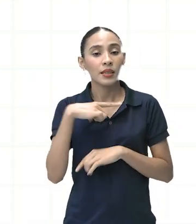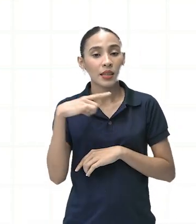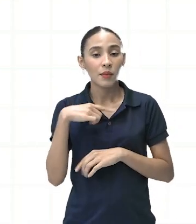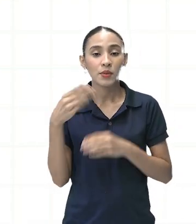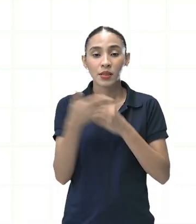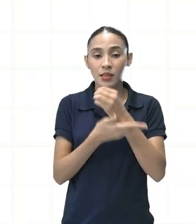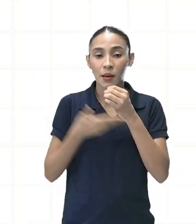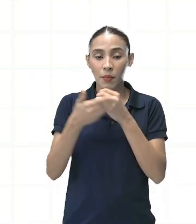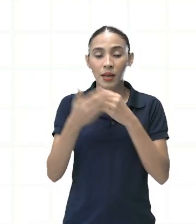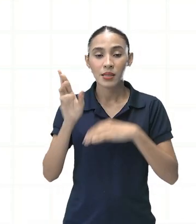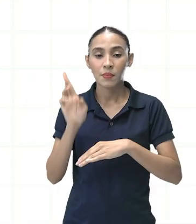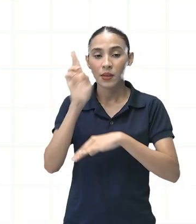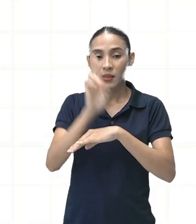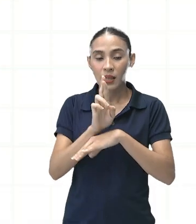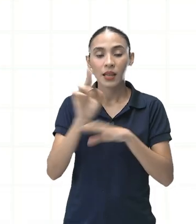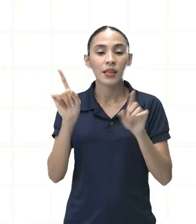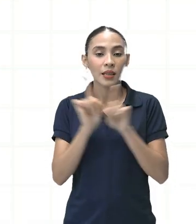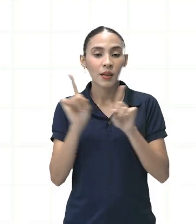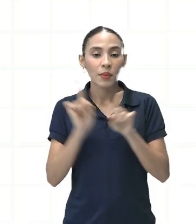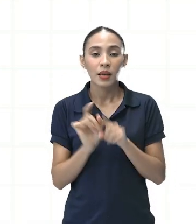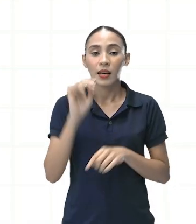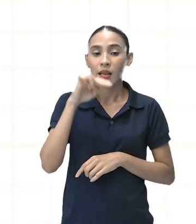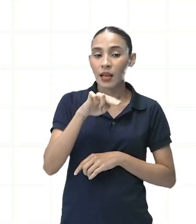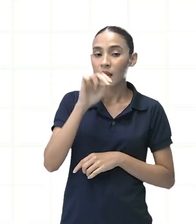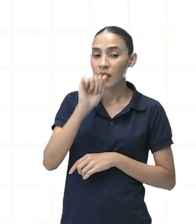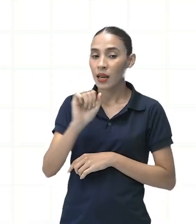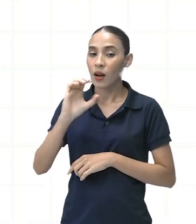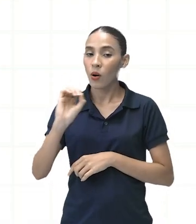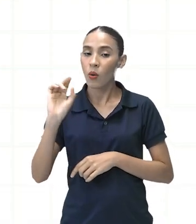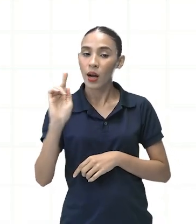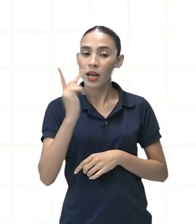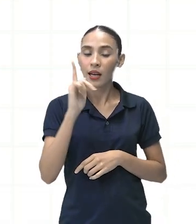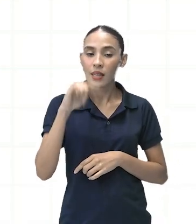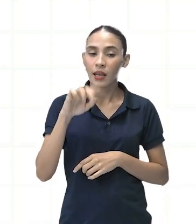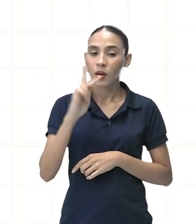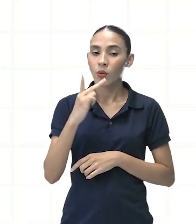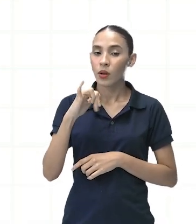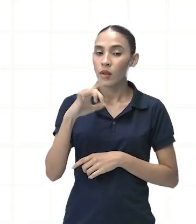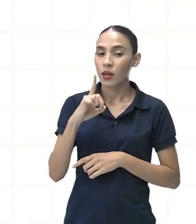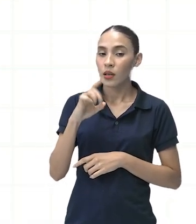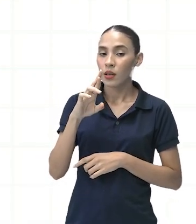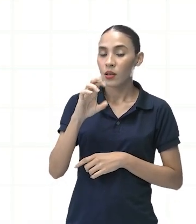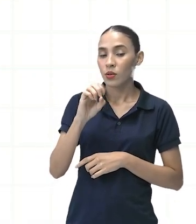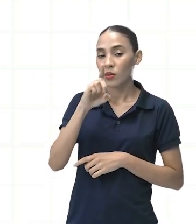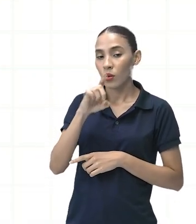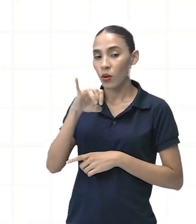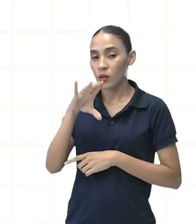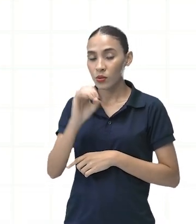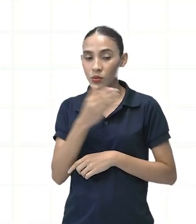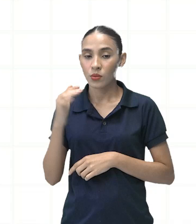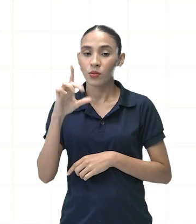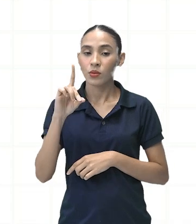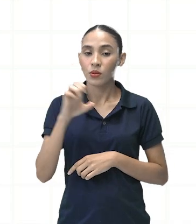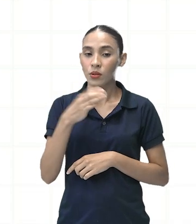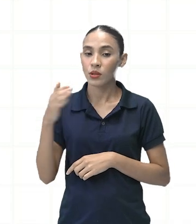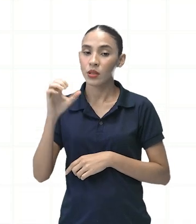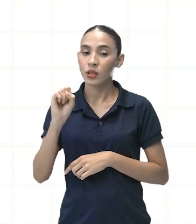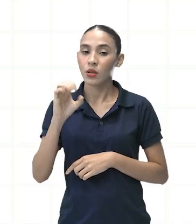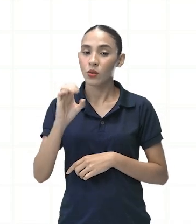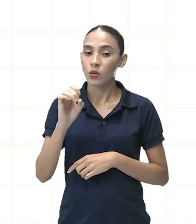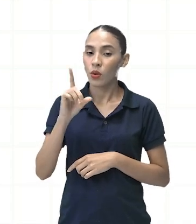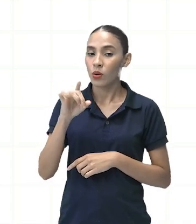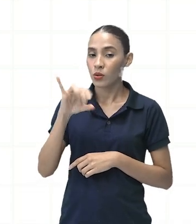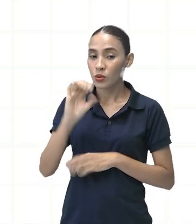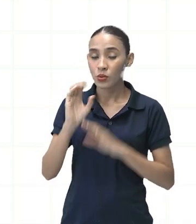a base representada também, o NaOH, que é o hidróxido de sódio. Então, da